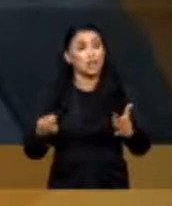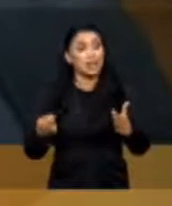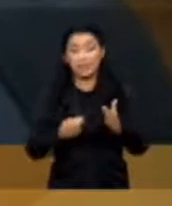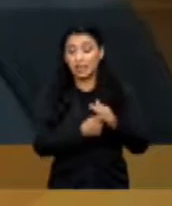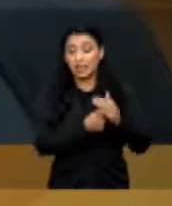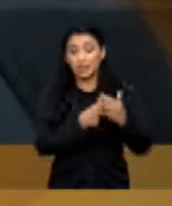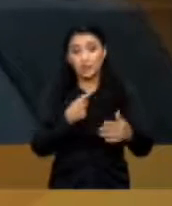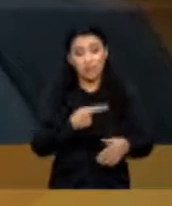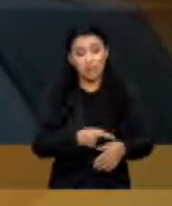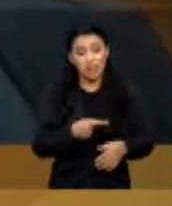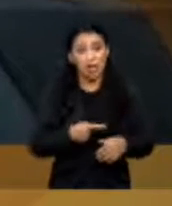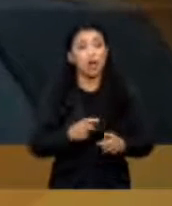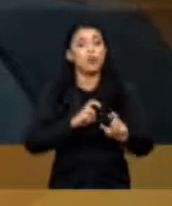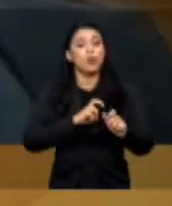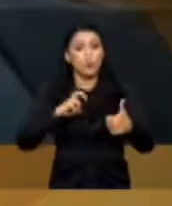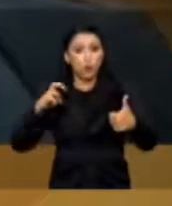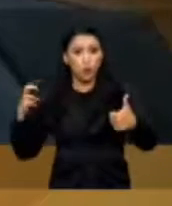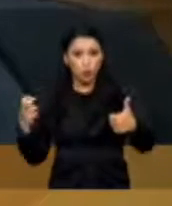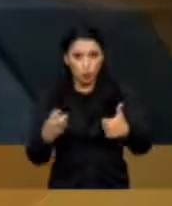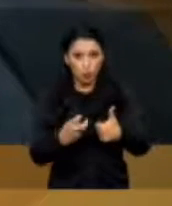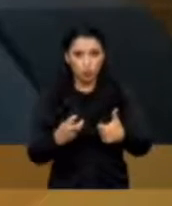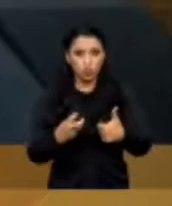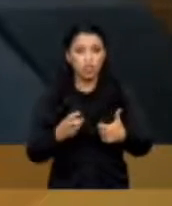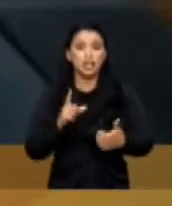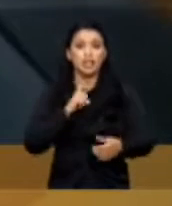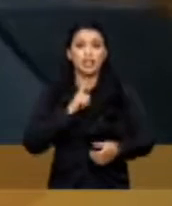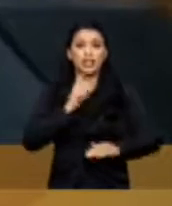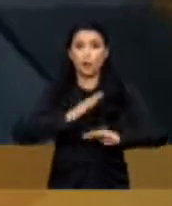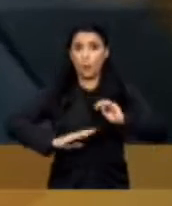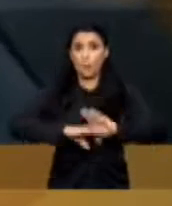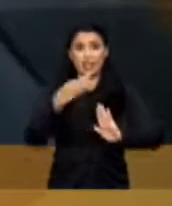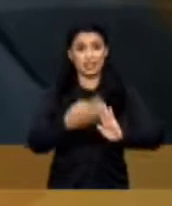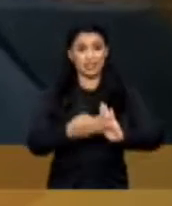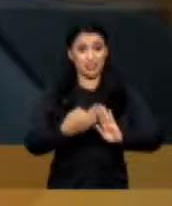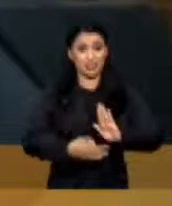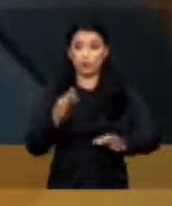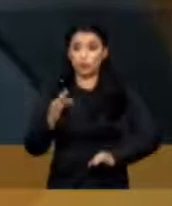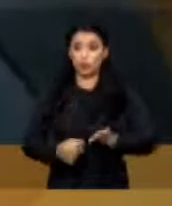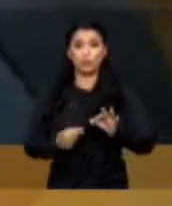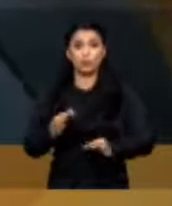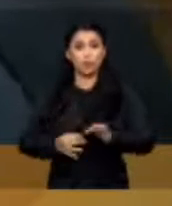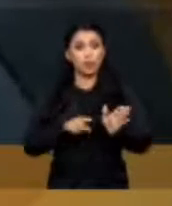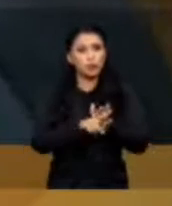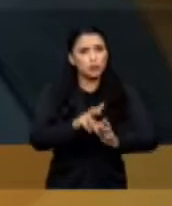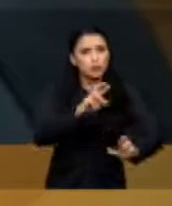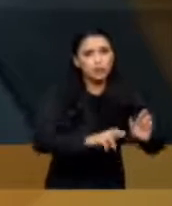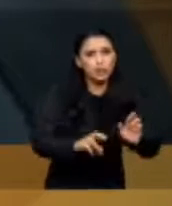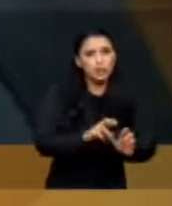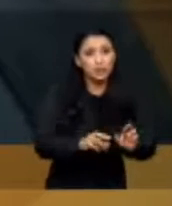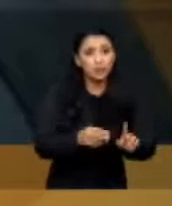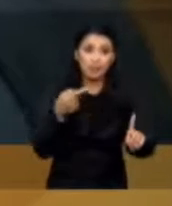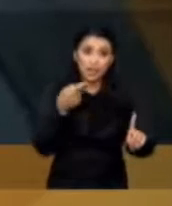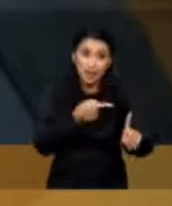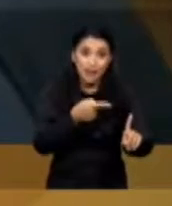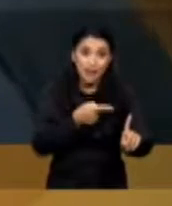corte essa que é a competente para o julgamento de um processo, de um inquérito no qual ele é um dos